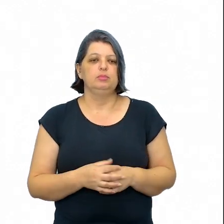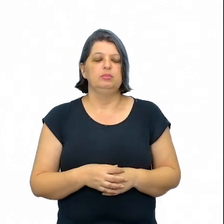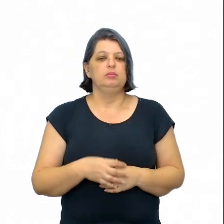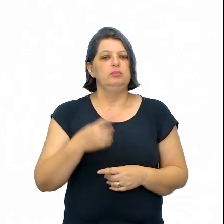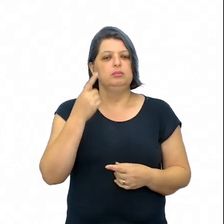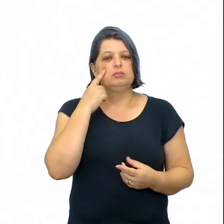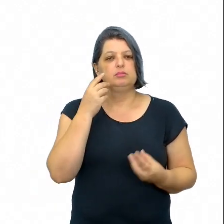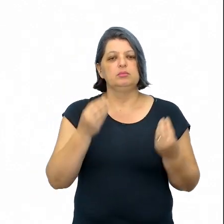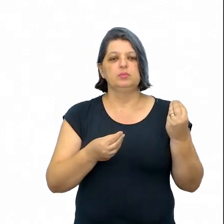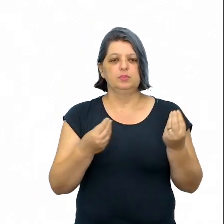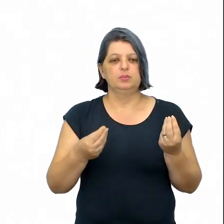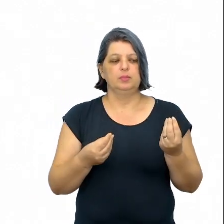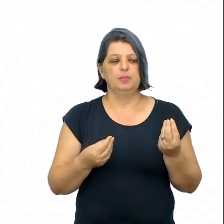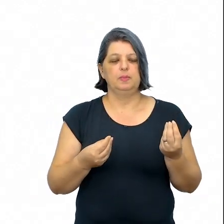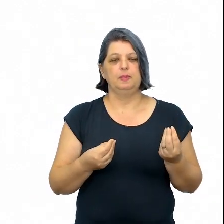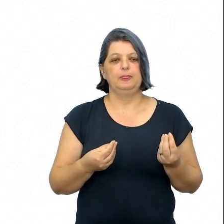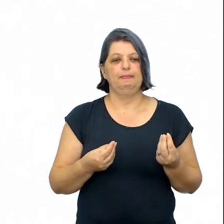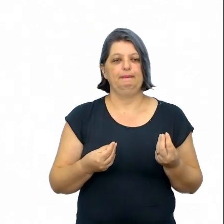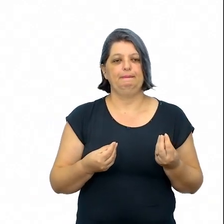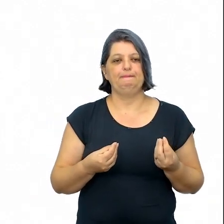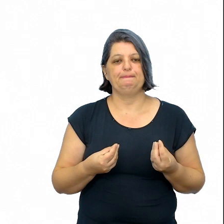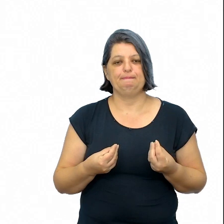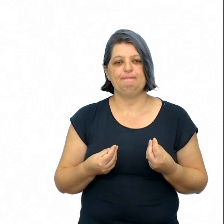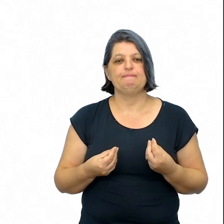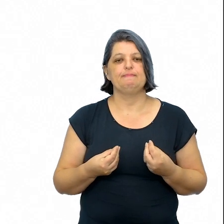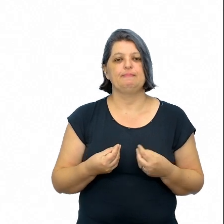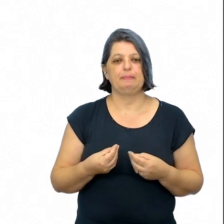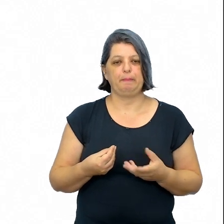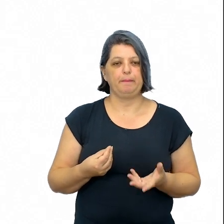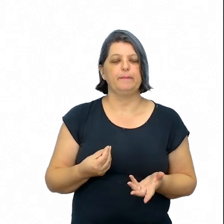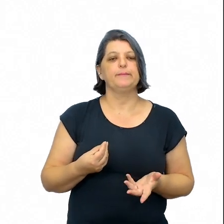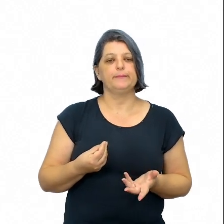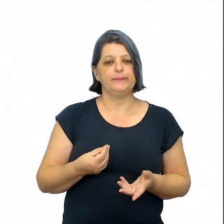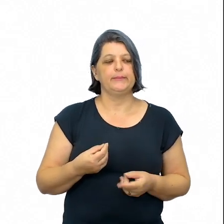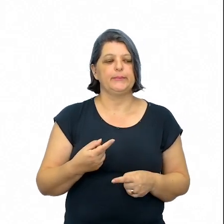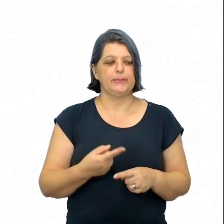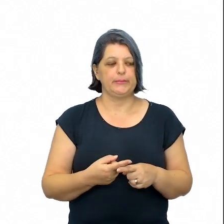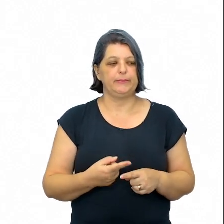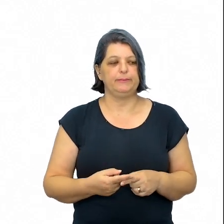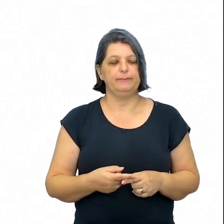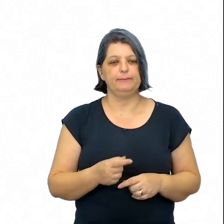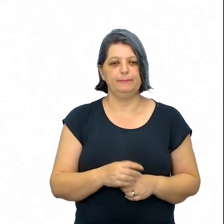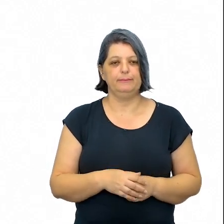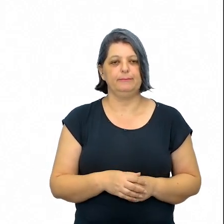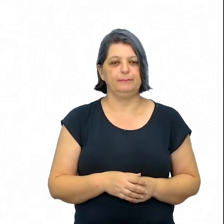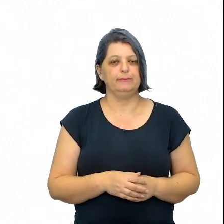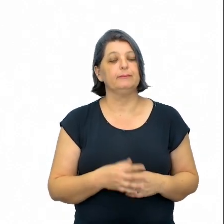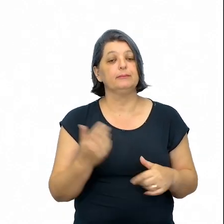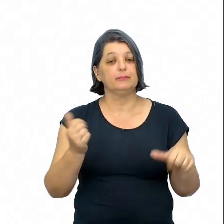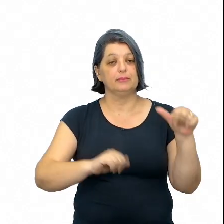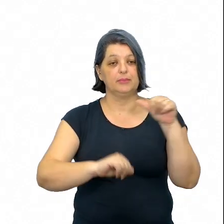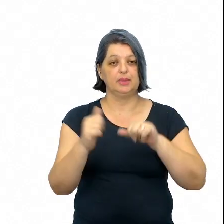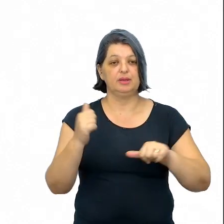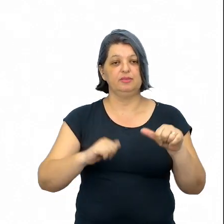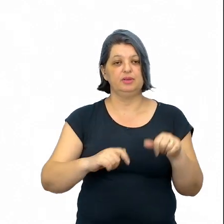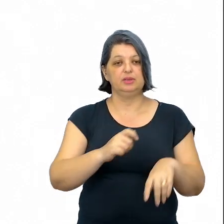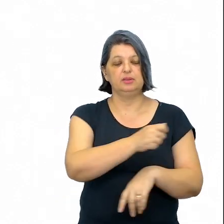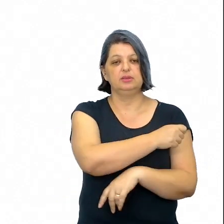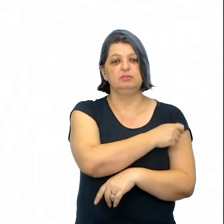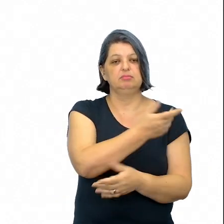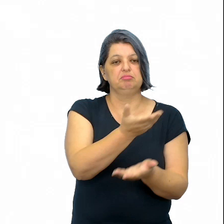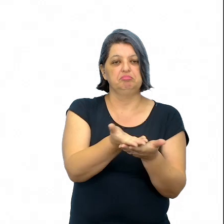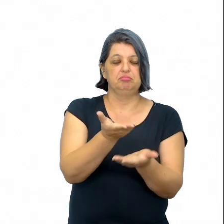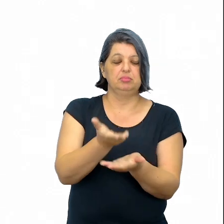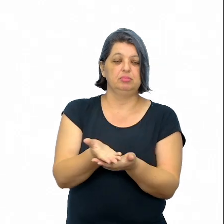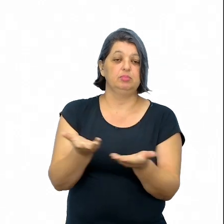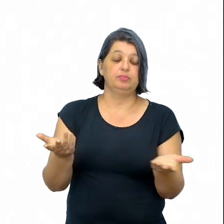nós descobrirmos o como ele está pensando, o que fator está permitindo esse erro, eu analisar, eu estudar esse erro, tá? E